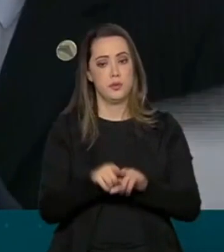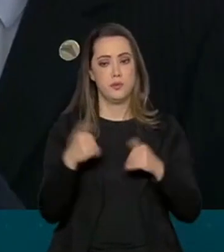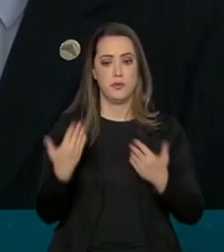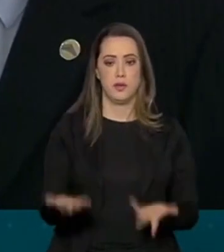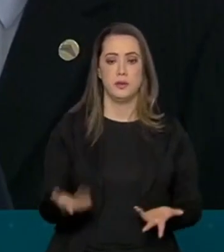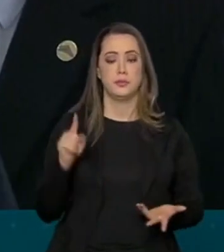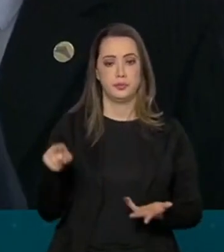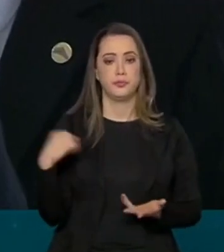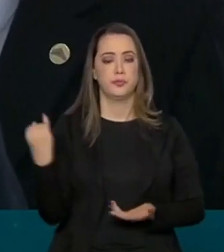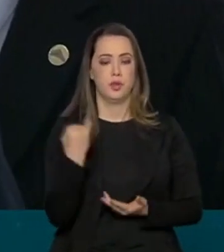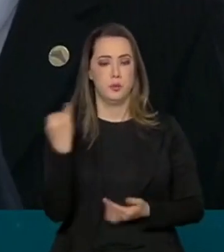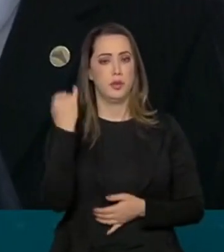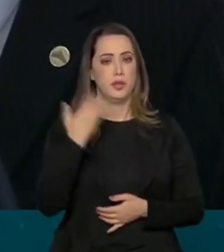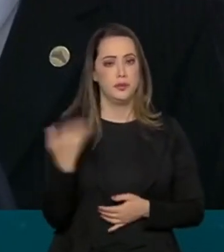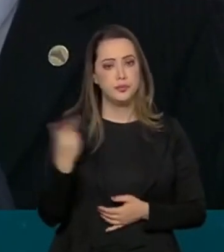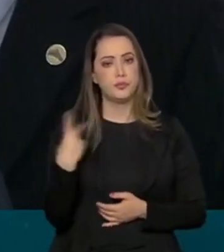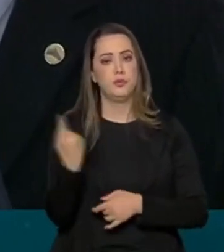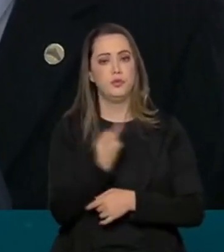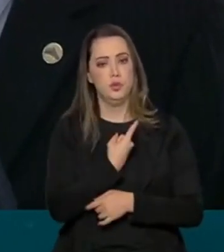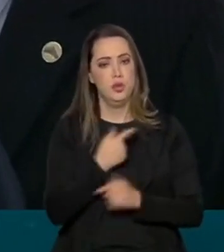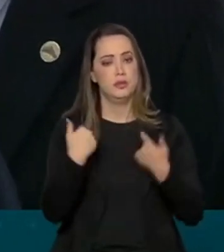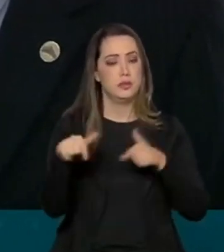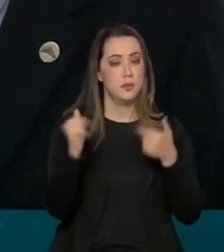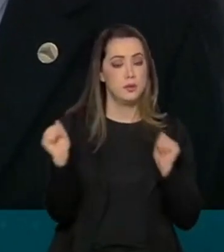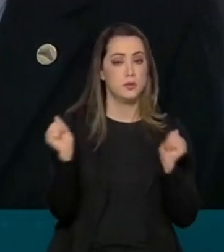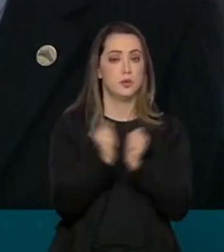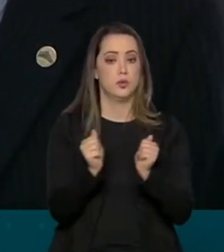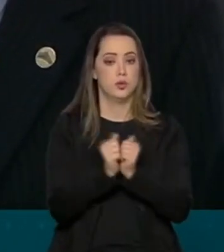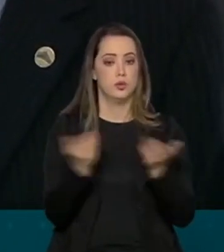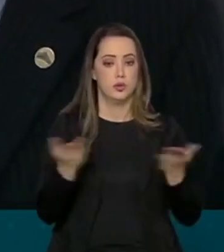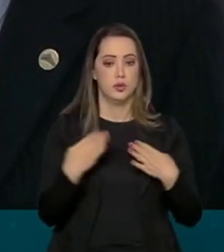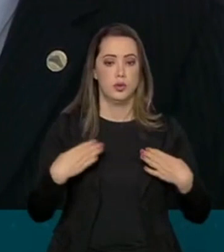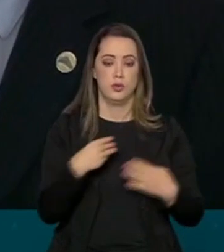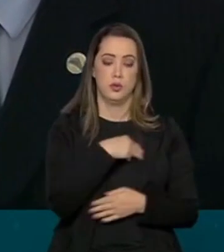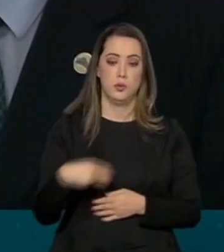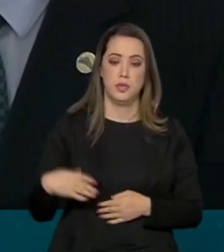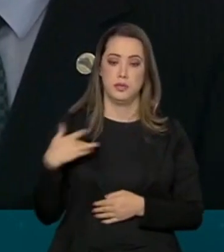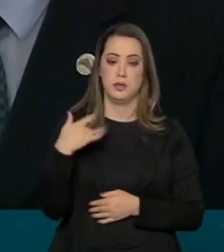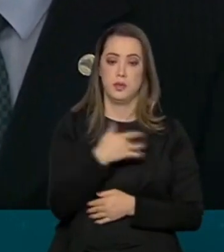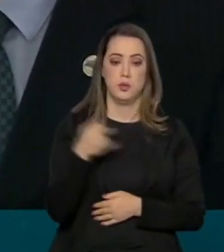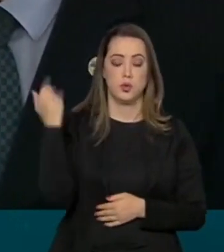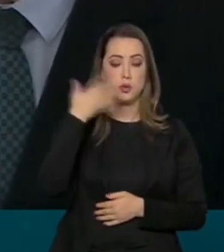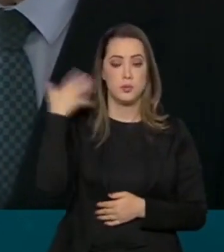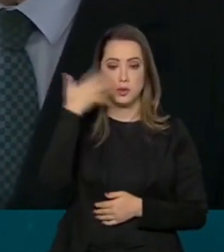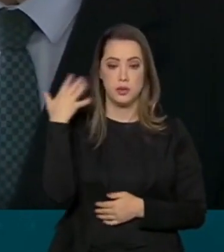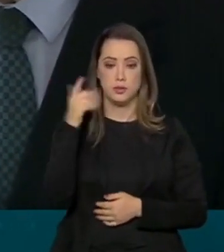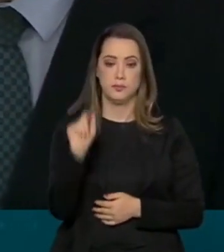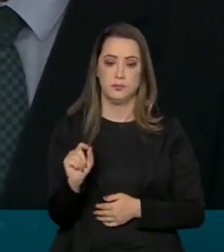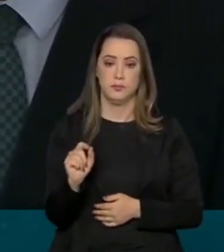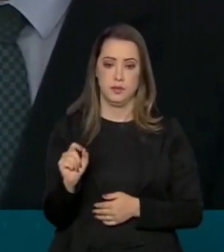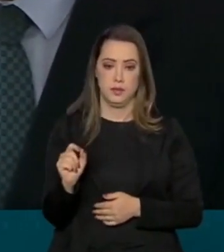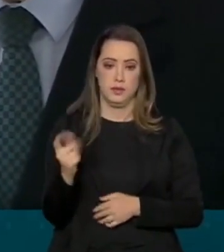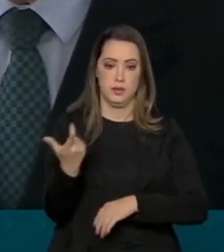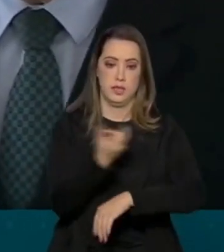aqui é uma que a gente tem trabalhado bastante aí, né, e agora com o Ministro da Saúde, né, falando a respeito